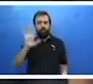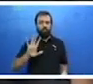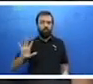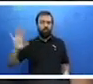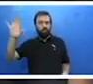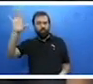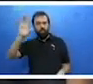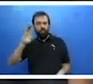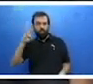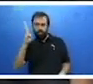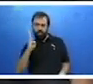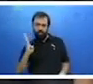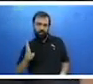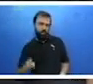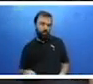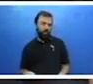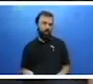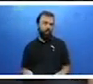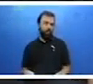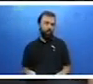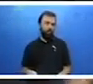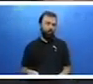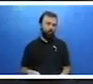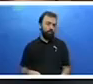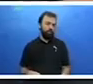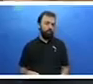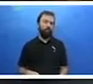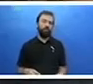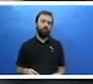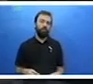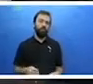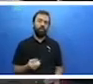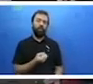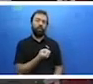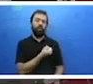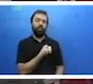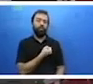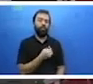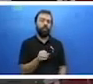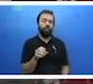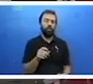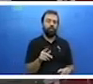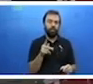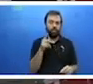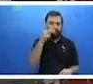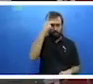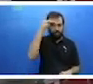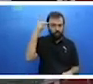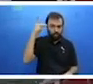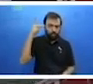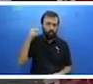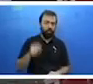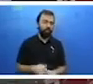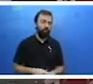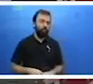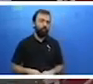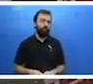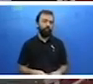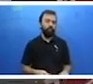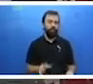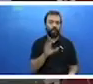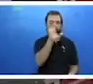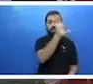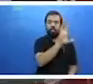nós temos quantidade de pessoas, população em cada área dessa, tá? Em